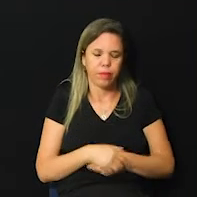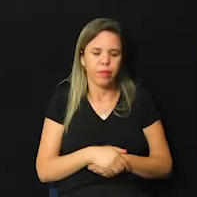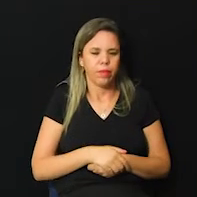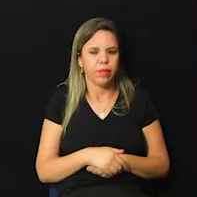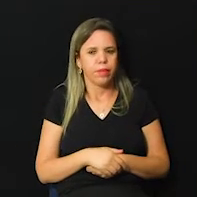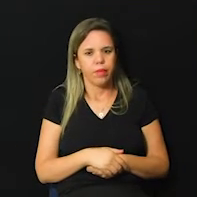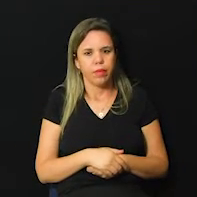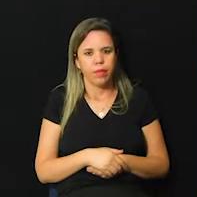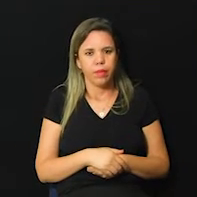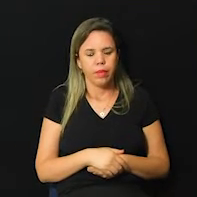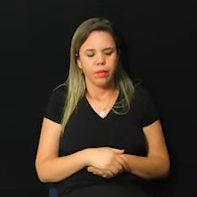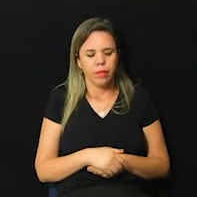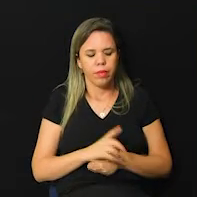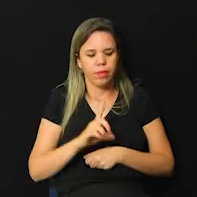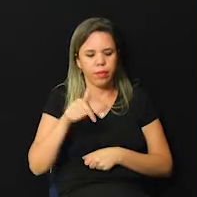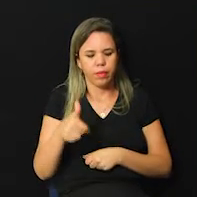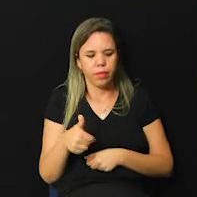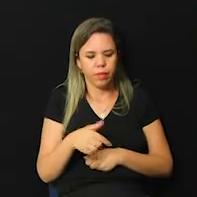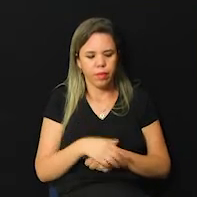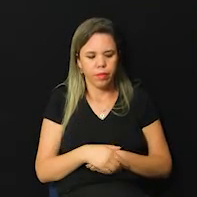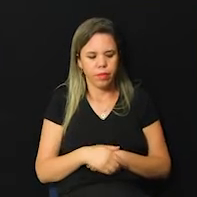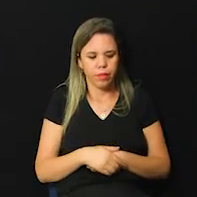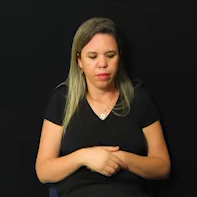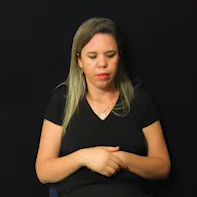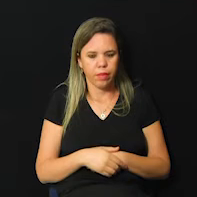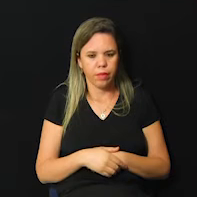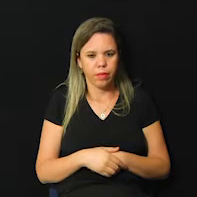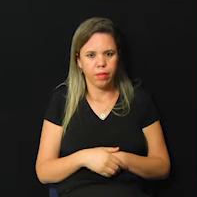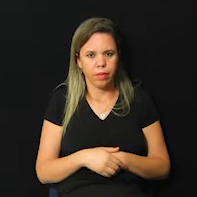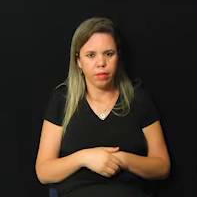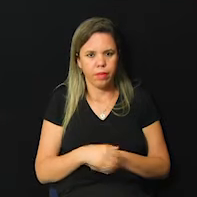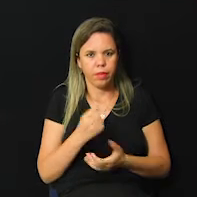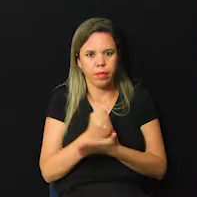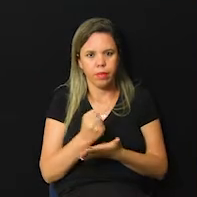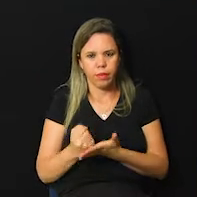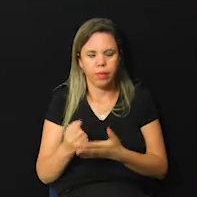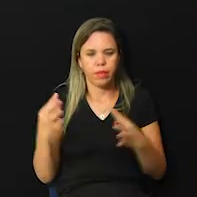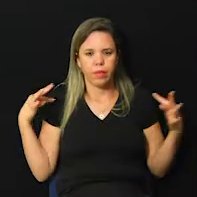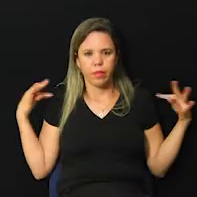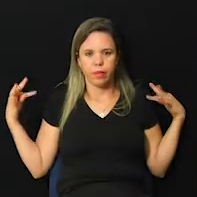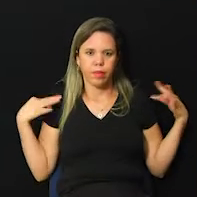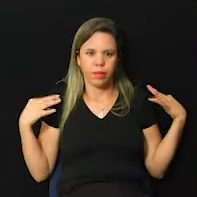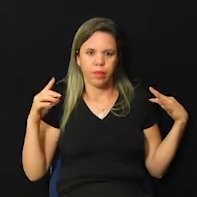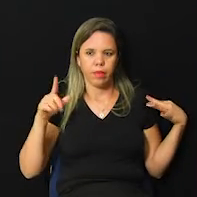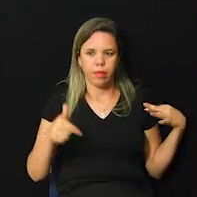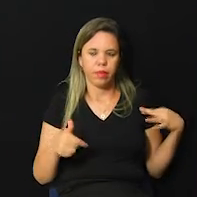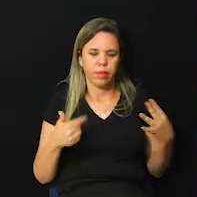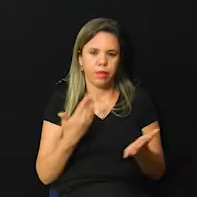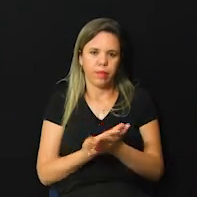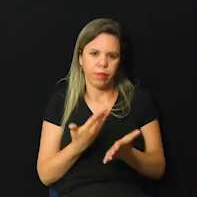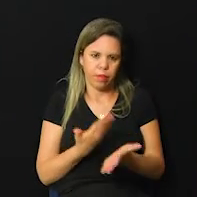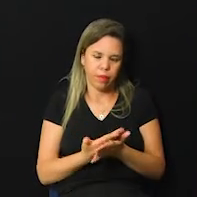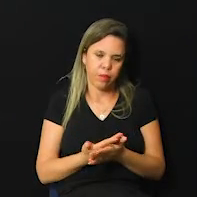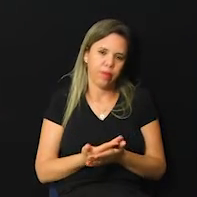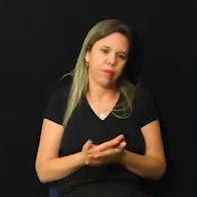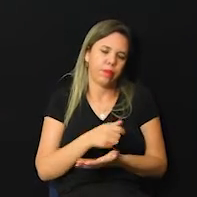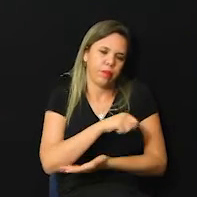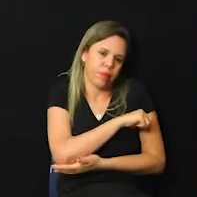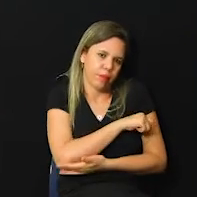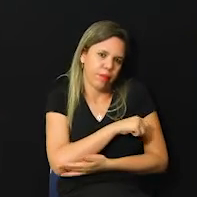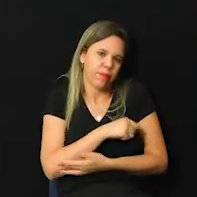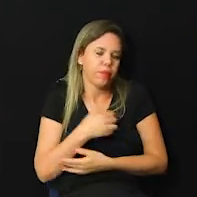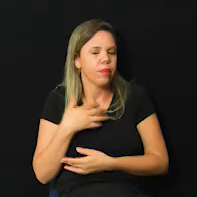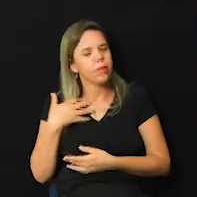altera e depois eu posso entrar com o visto de turista ou visto de estudante